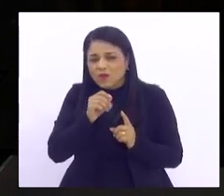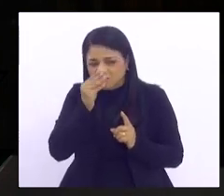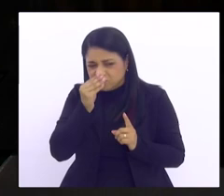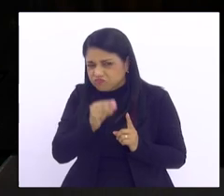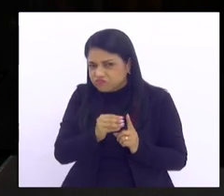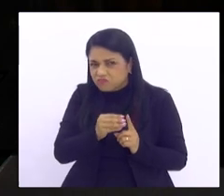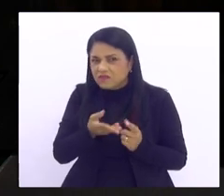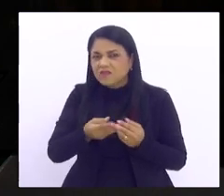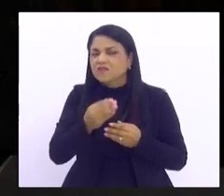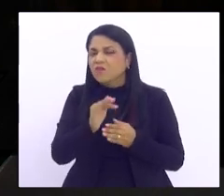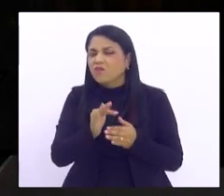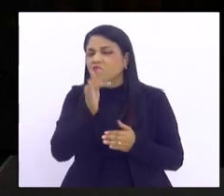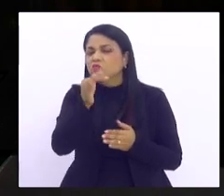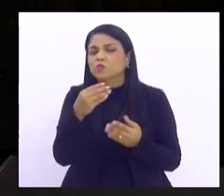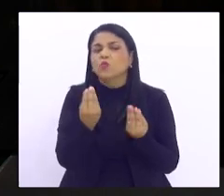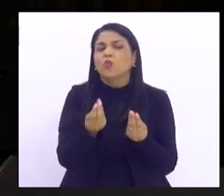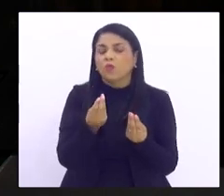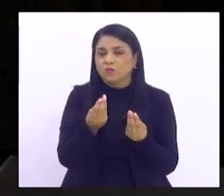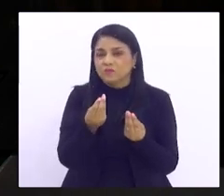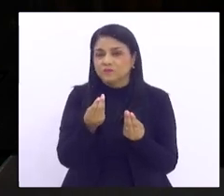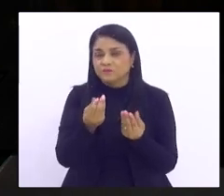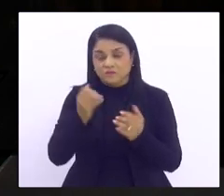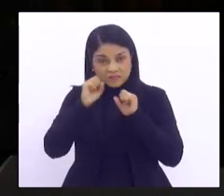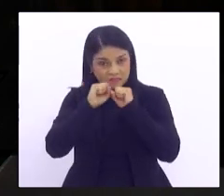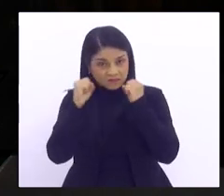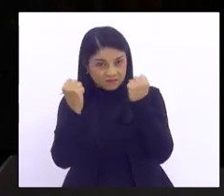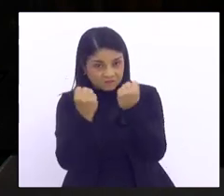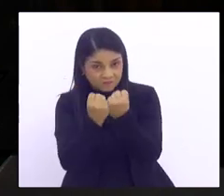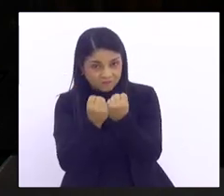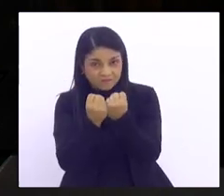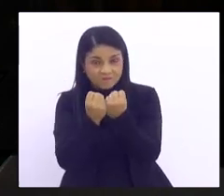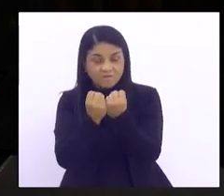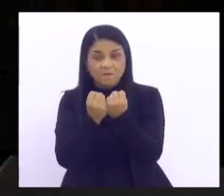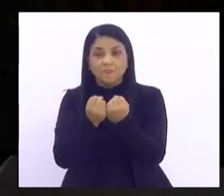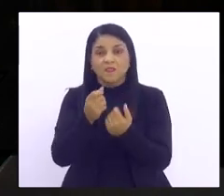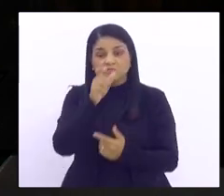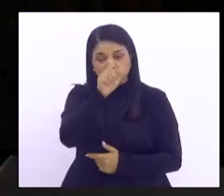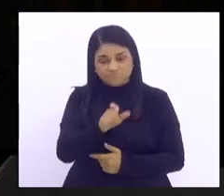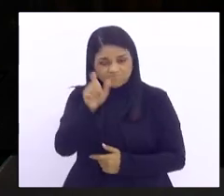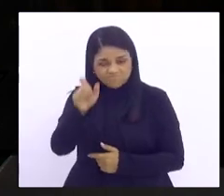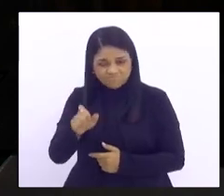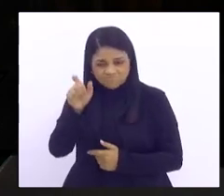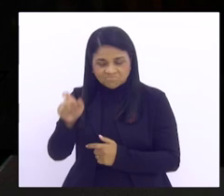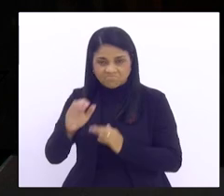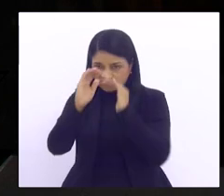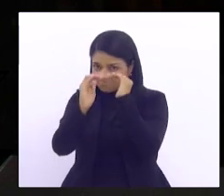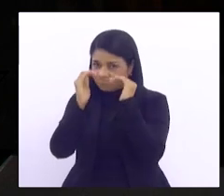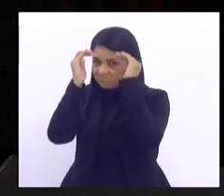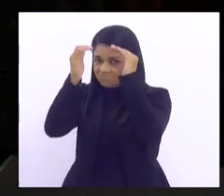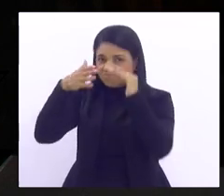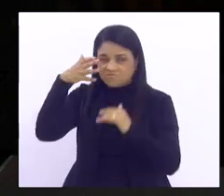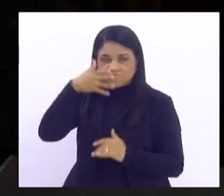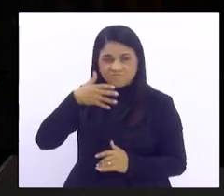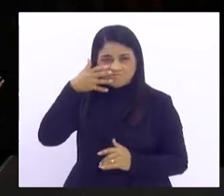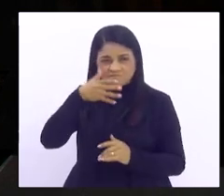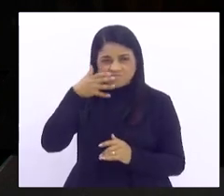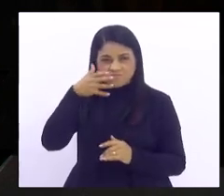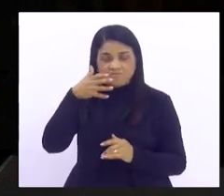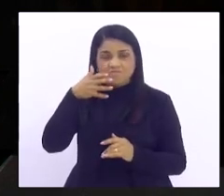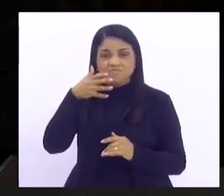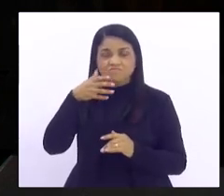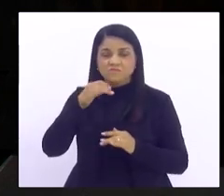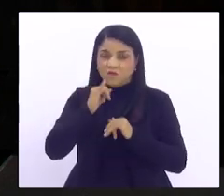deste seminário, certamente os nossos nobres expositores, eles farão questão de lançar